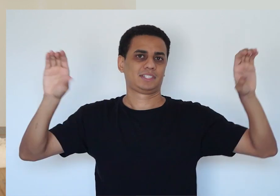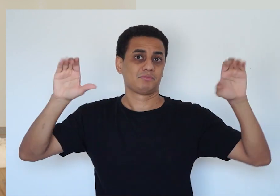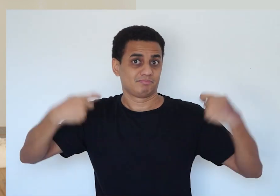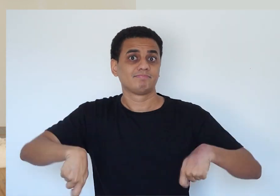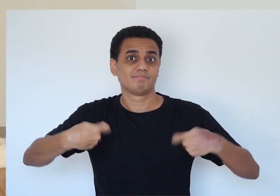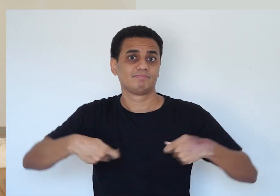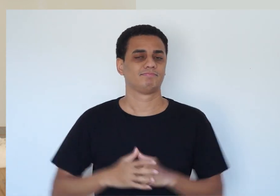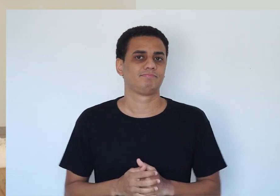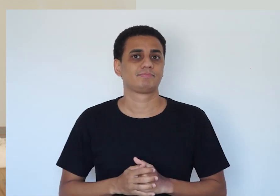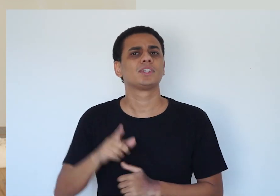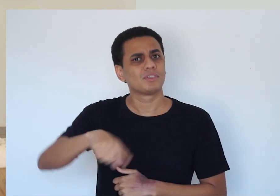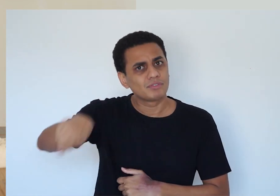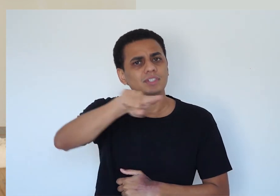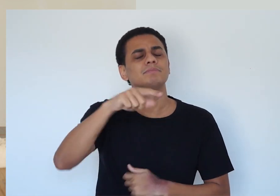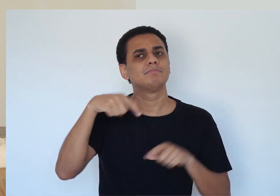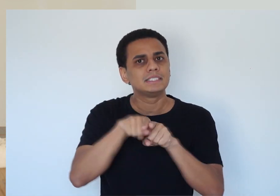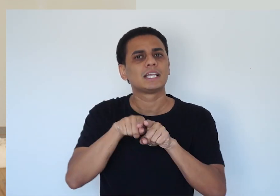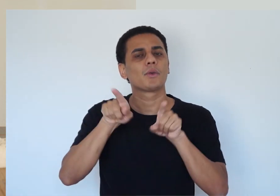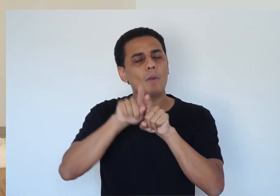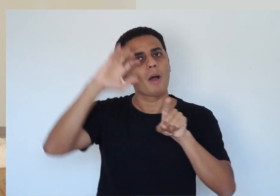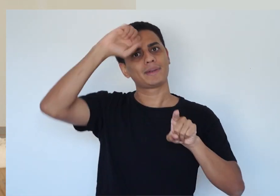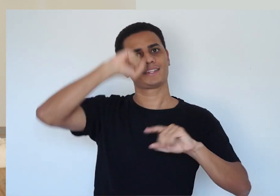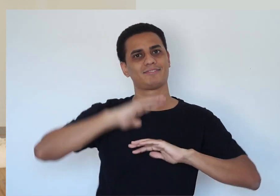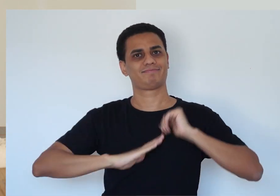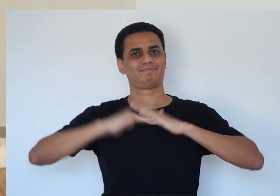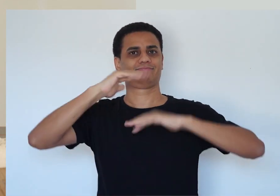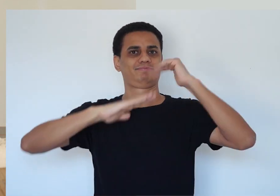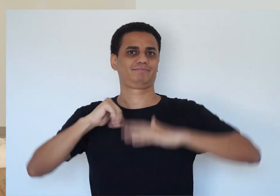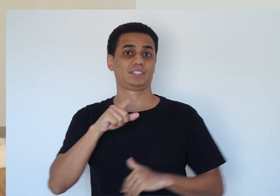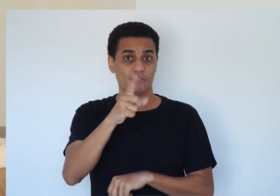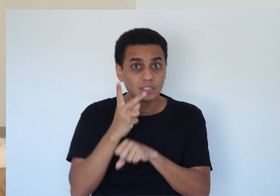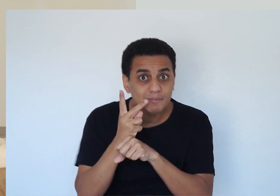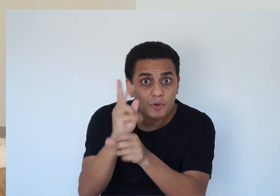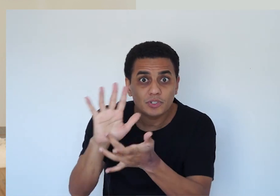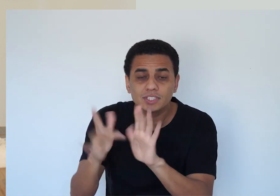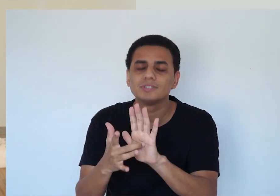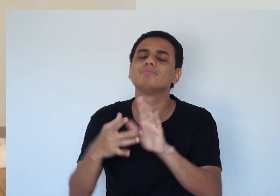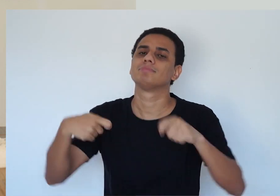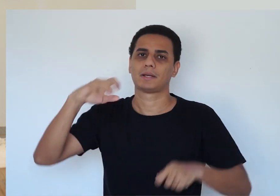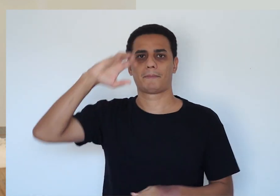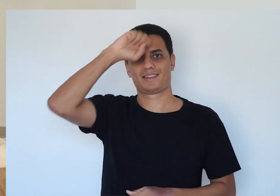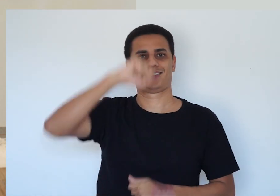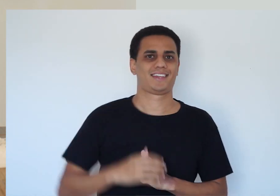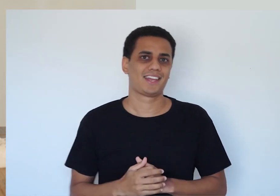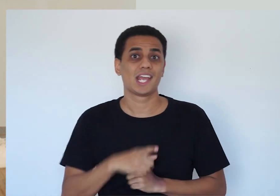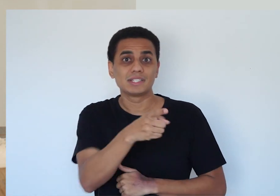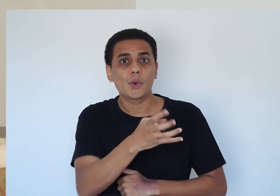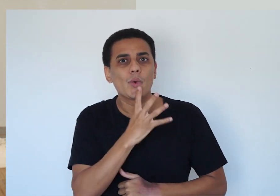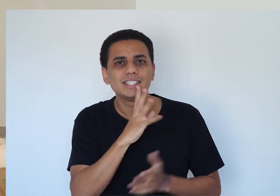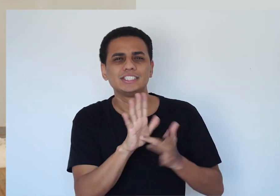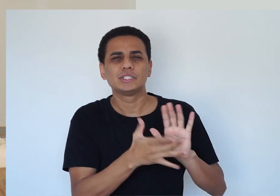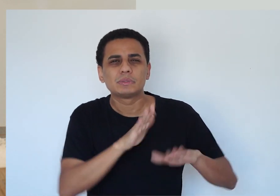reino dos céus. Essa verdade, ela precisa ser construída na vida daqueles que estão buscando a Jesus, daqueles que estão